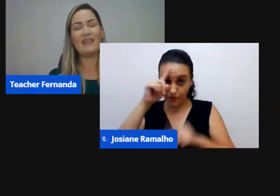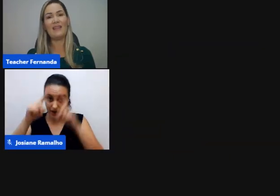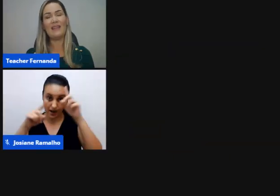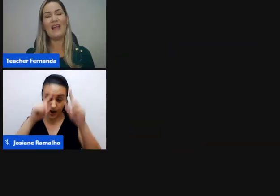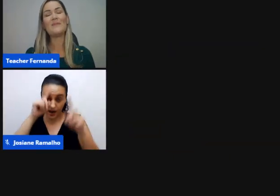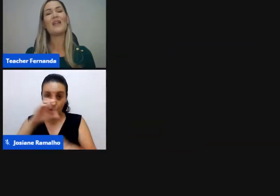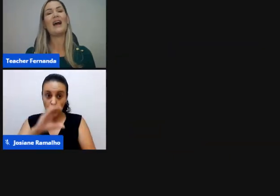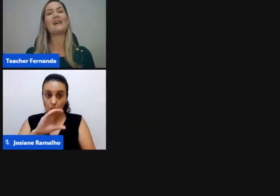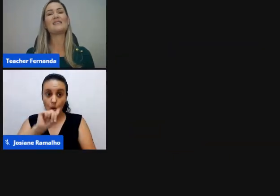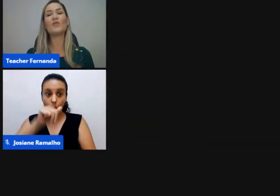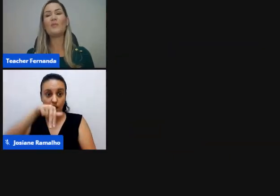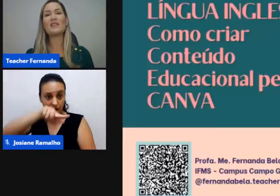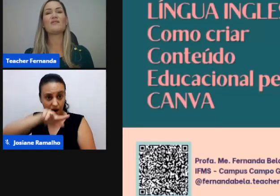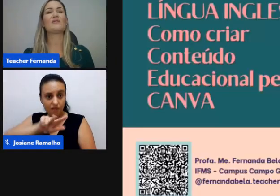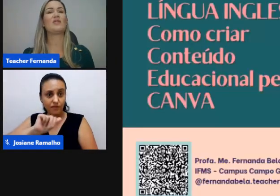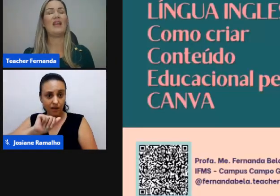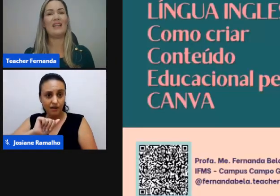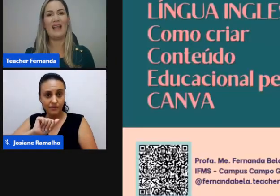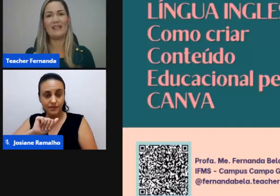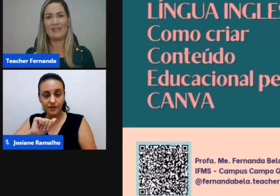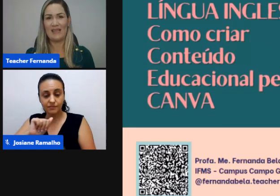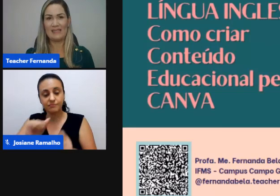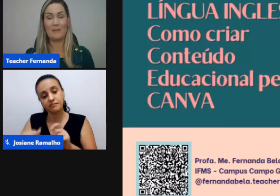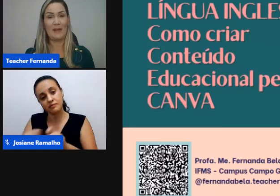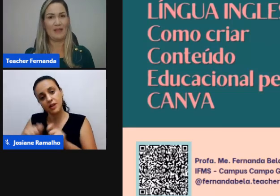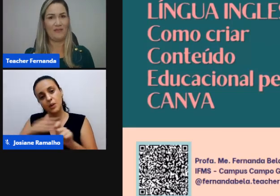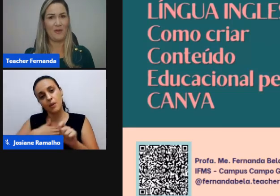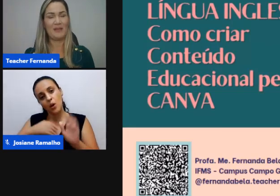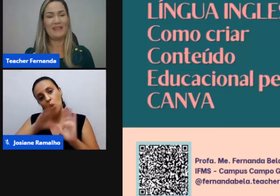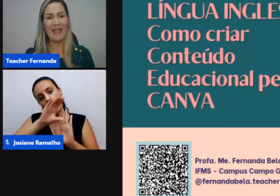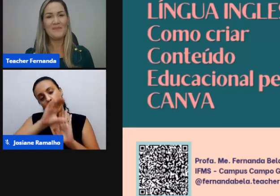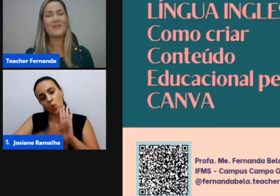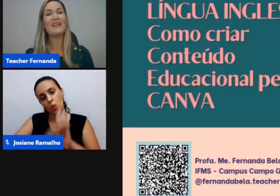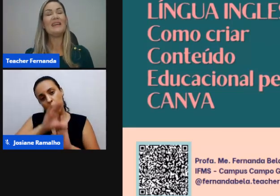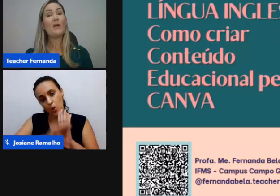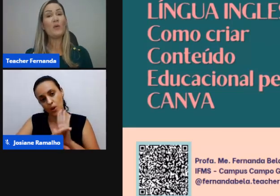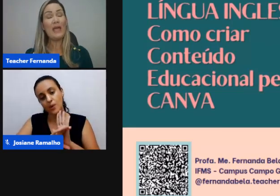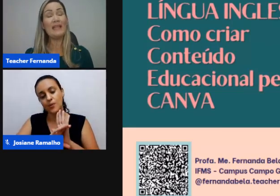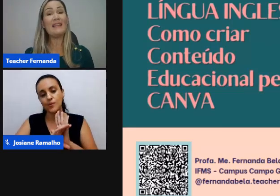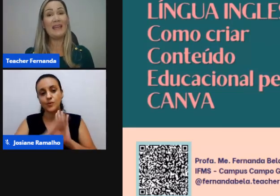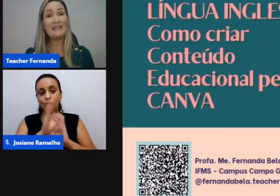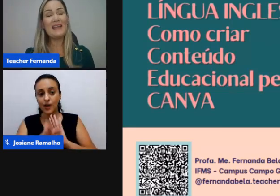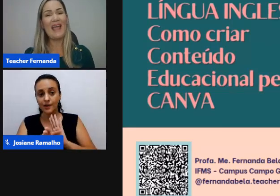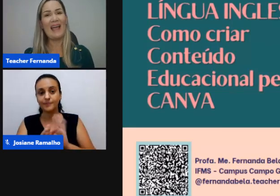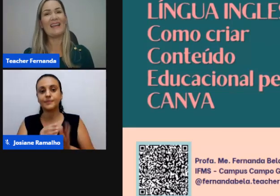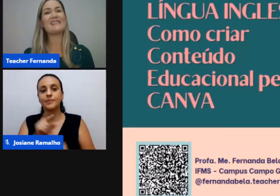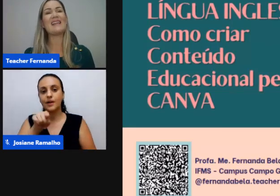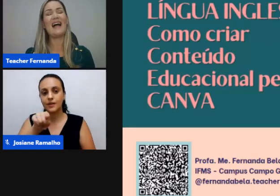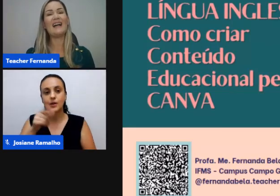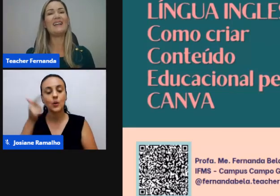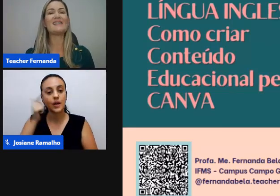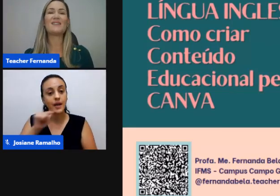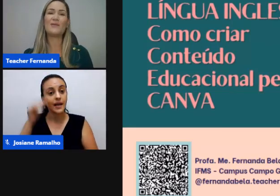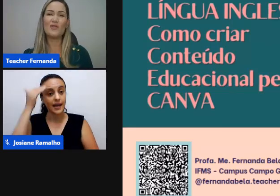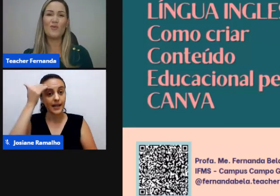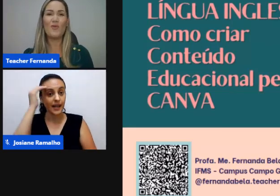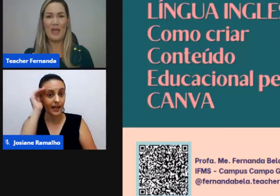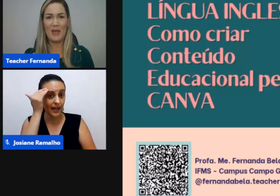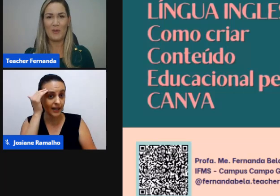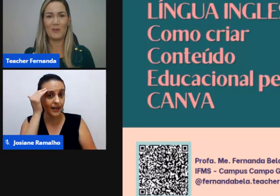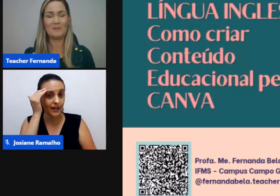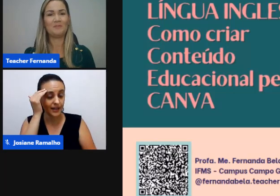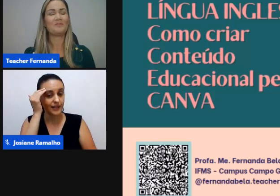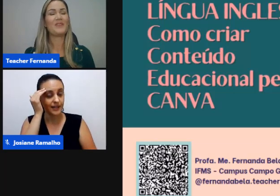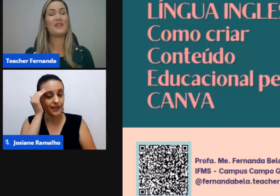oportunidade de entender as inúmeras funcionalidades que essa plataforma tem, e dentre elas, a criação de